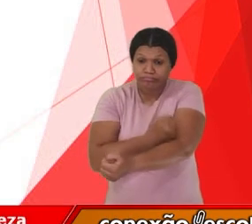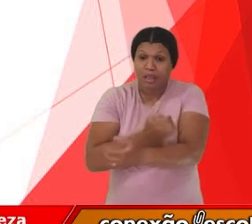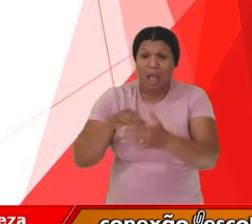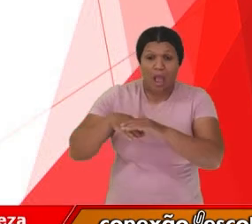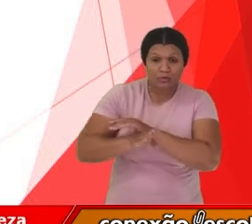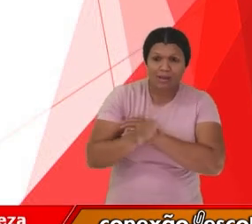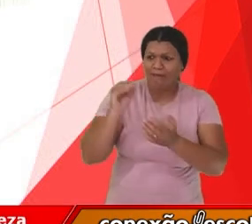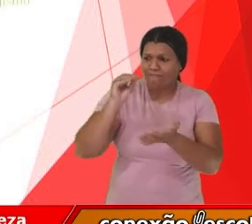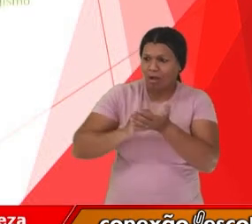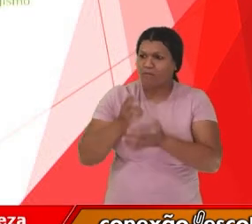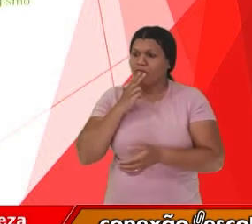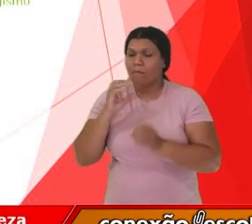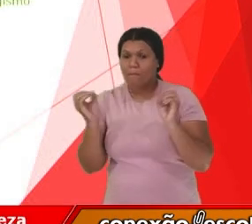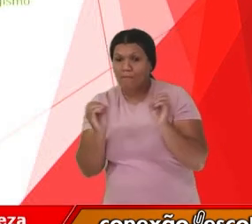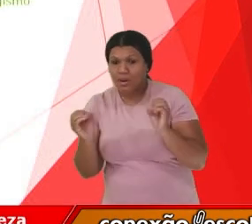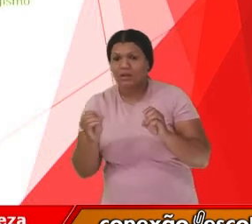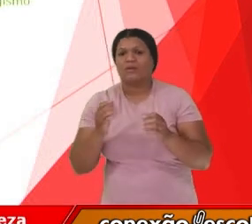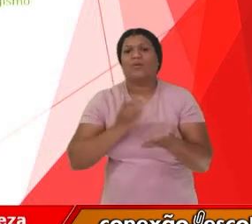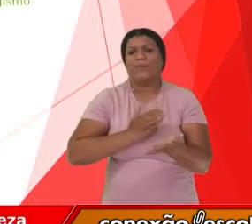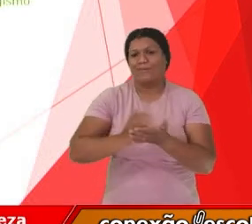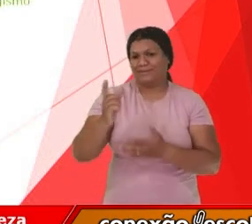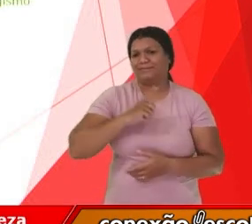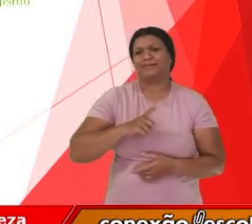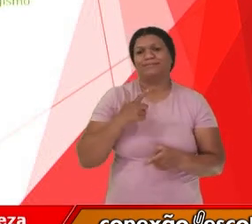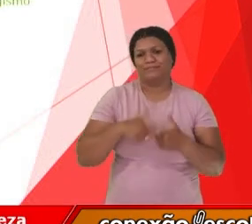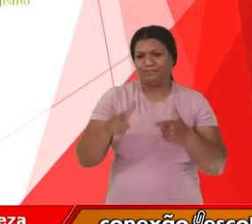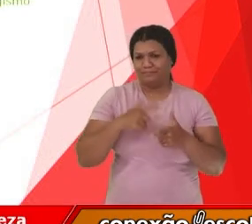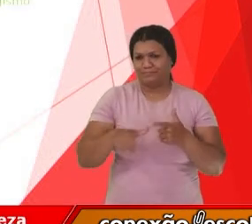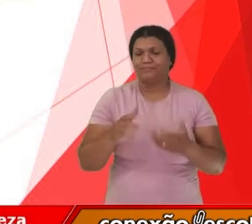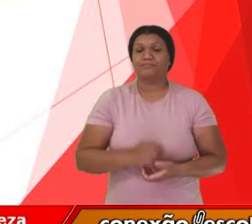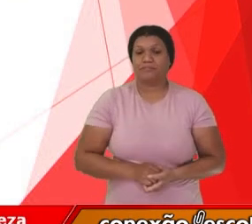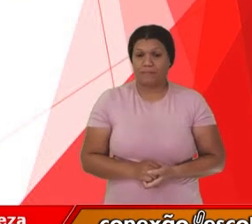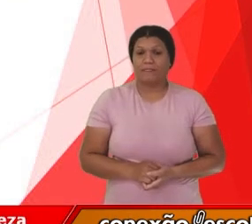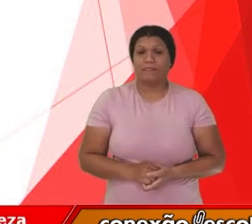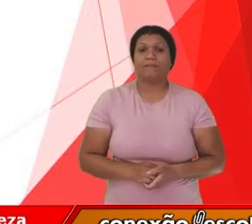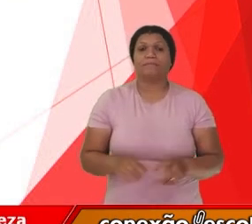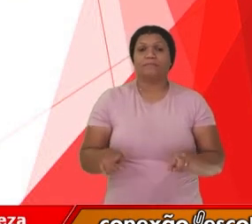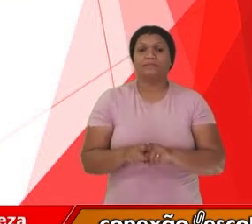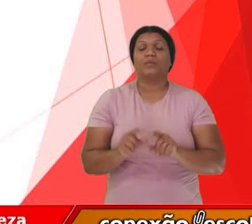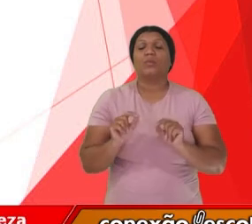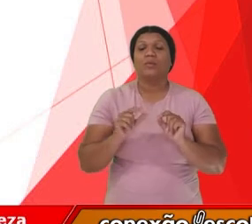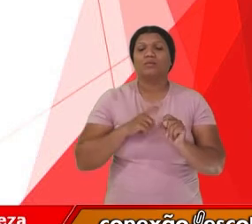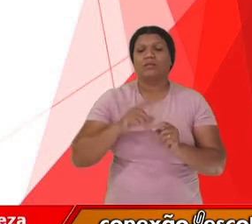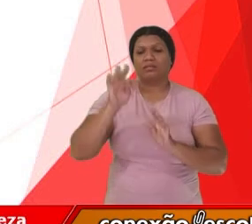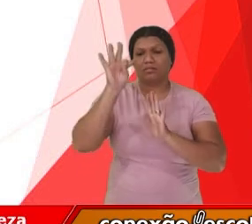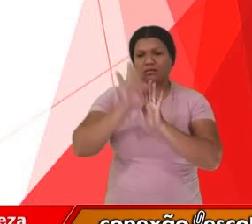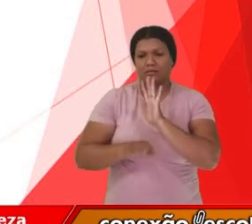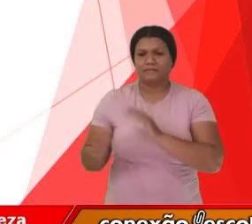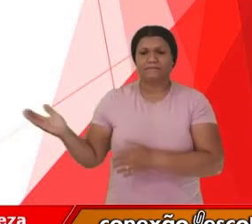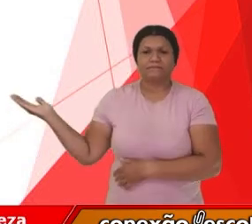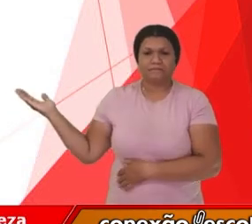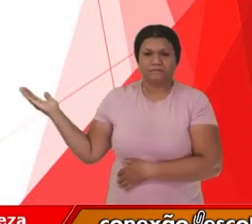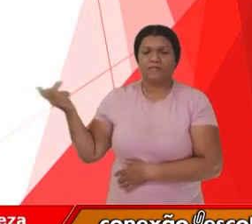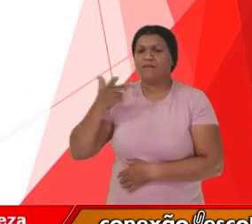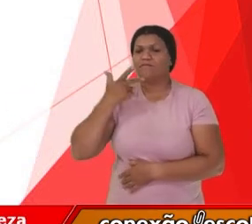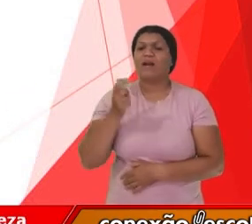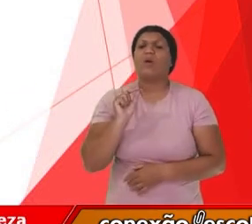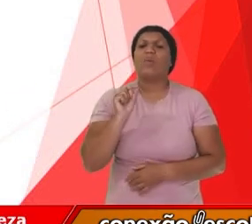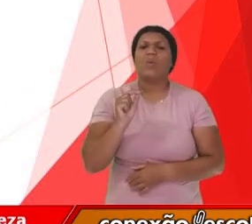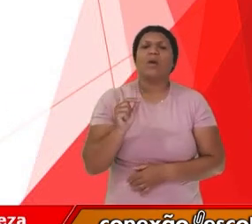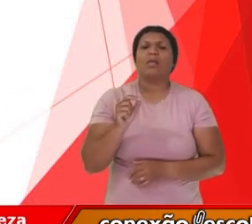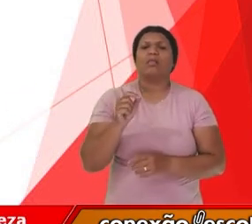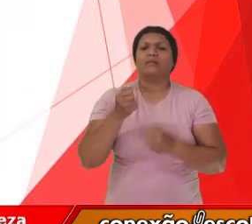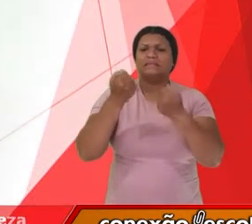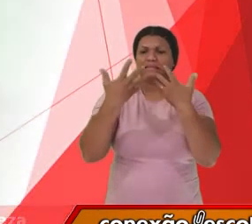Aqui existe um texto, apresentei um texto para você falando sobre o tabagismo, sobre a quantidade de mortes que